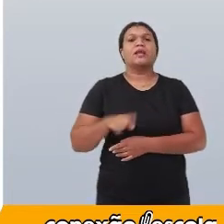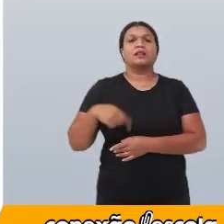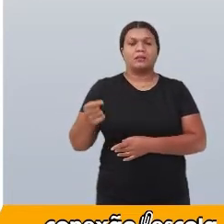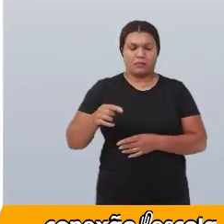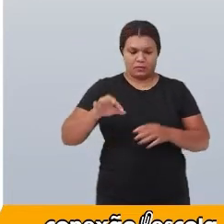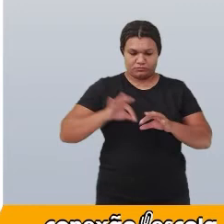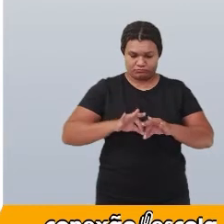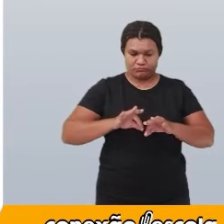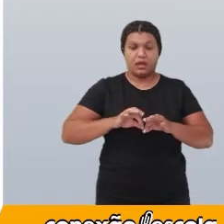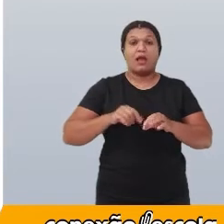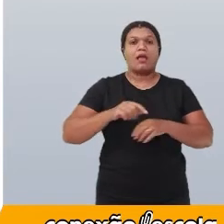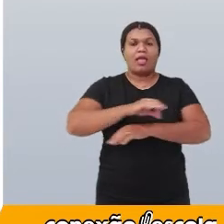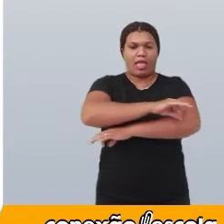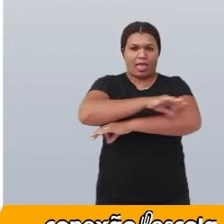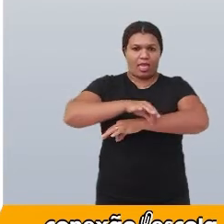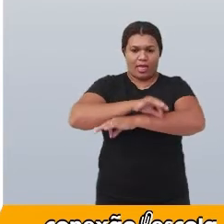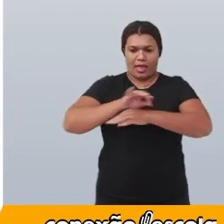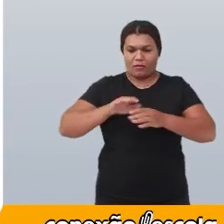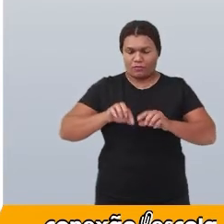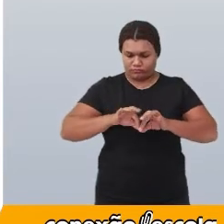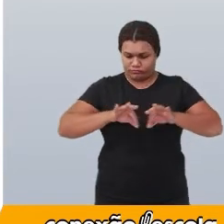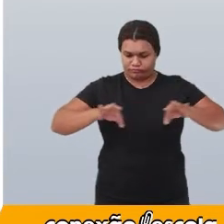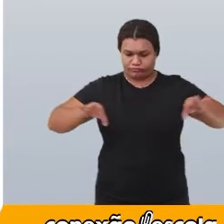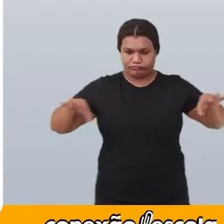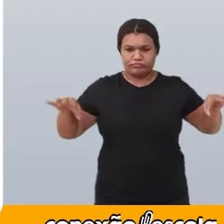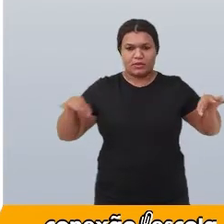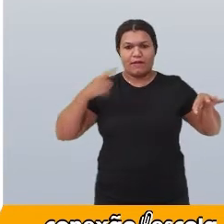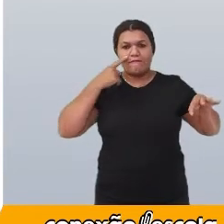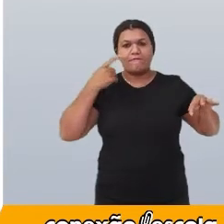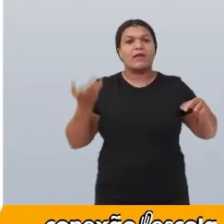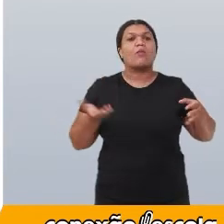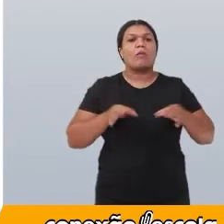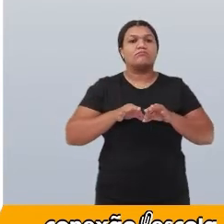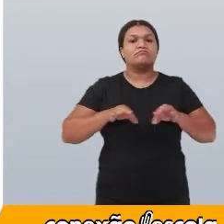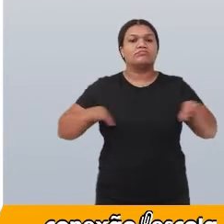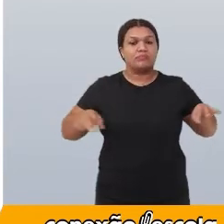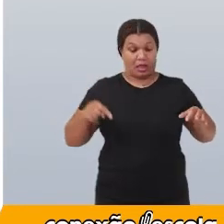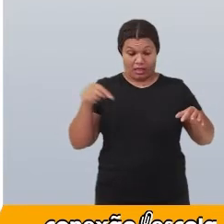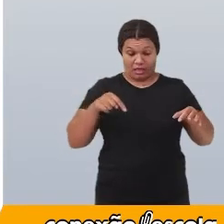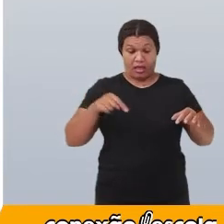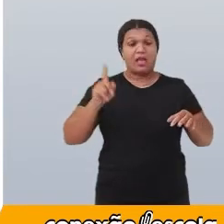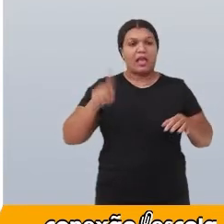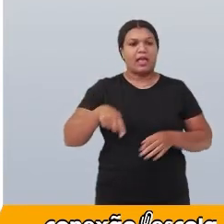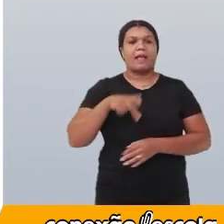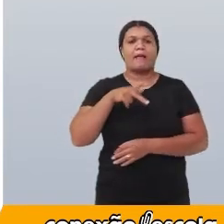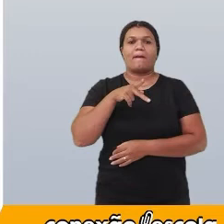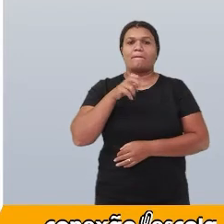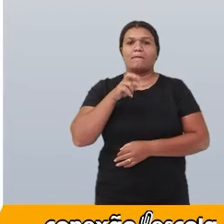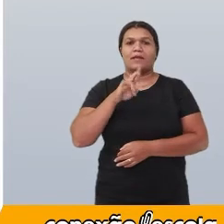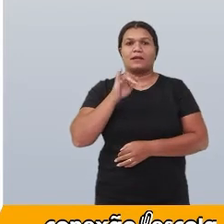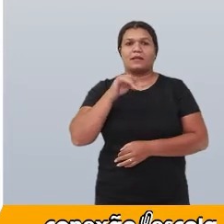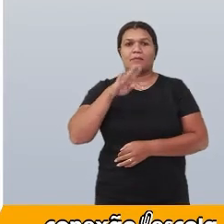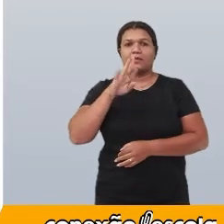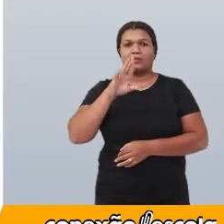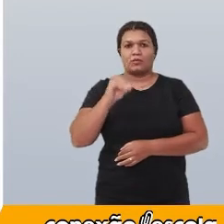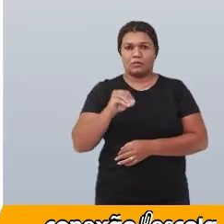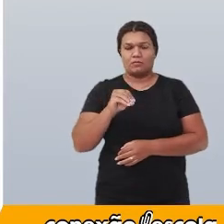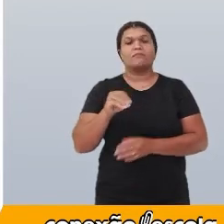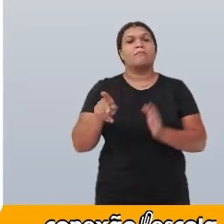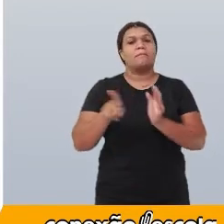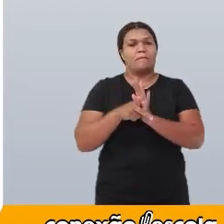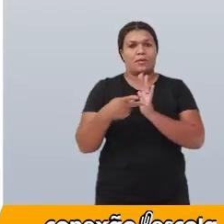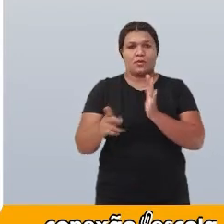você medir com uma régua o tamanho do fio. Esse será o perímetro do